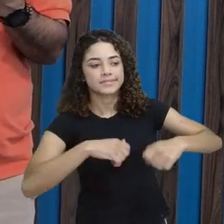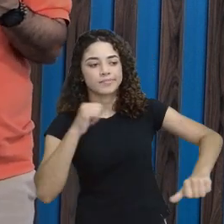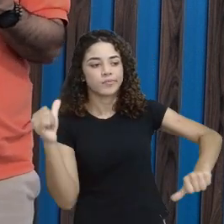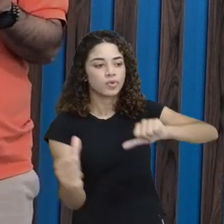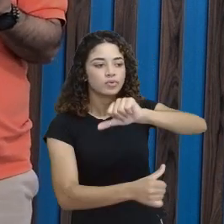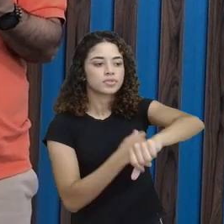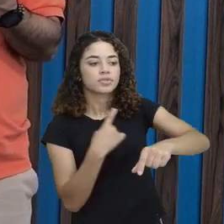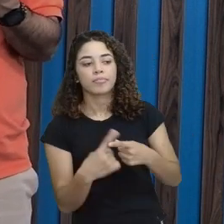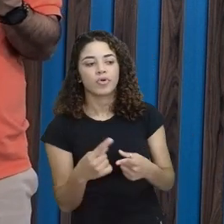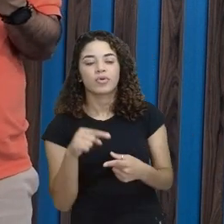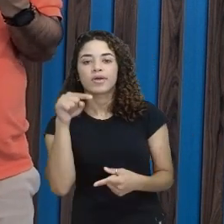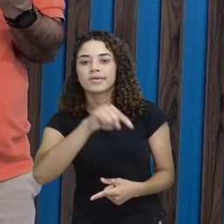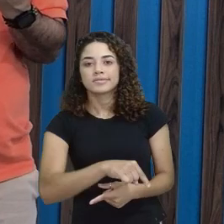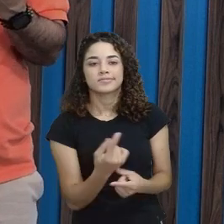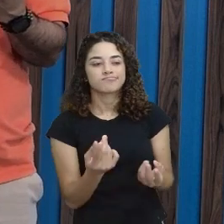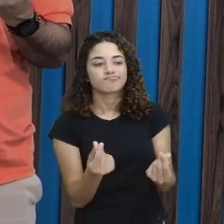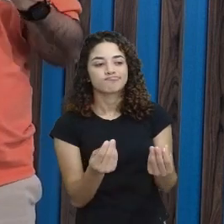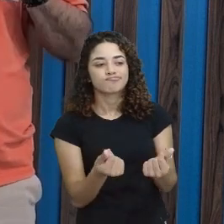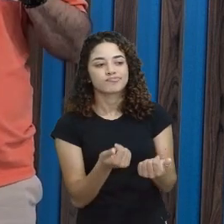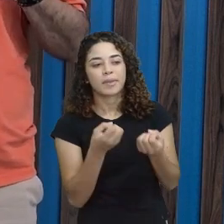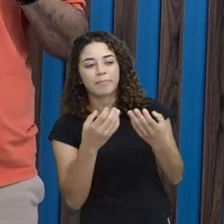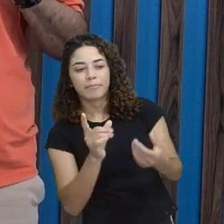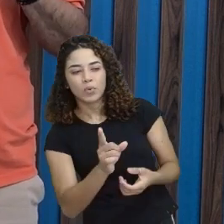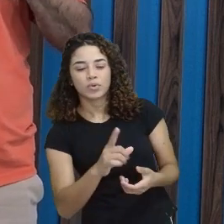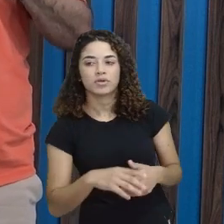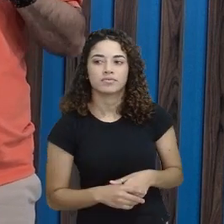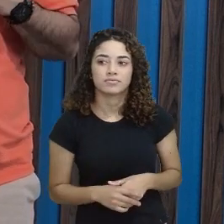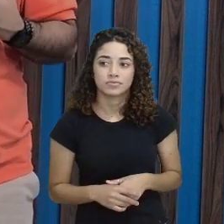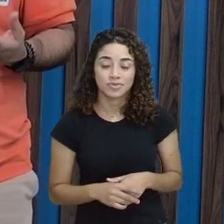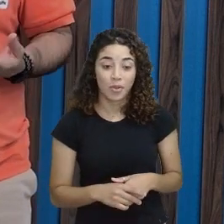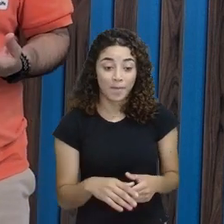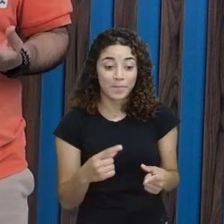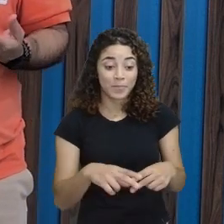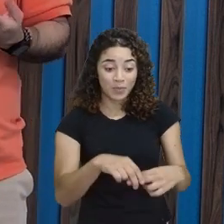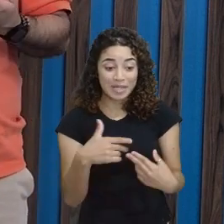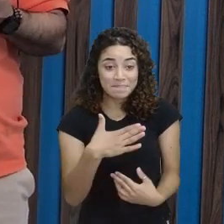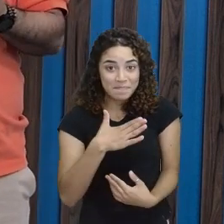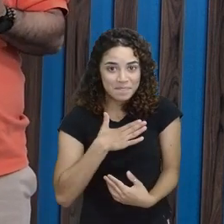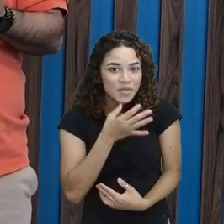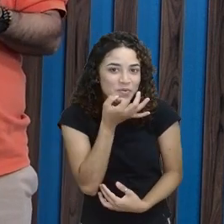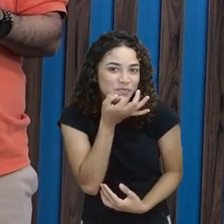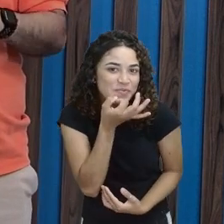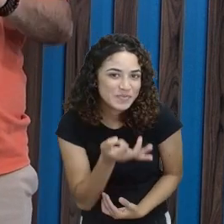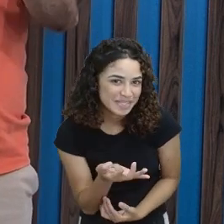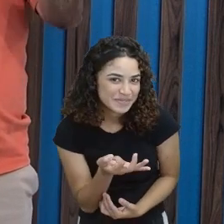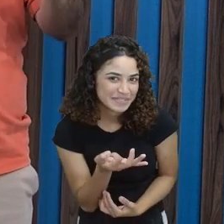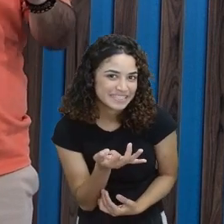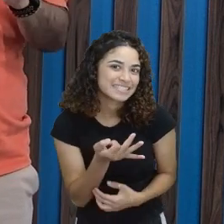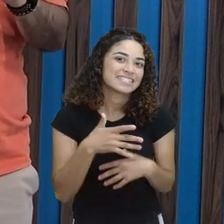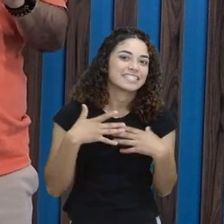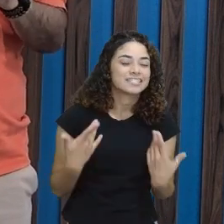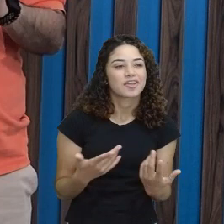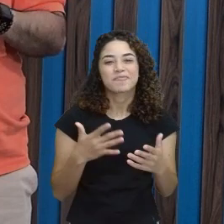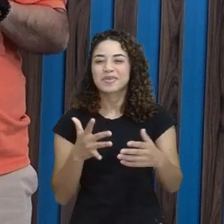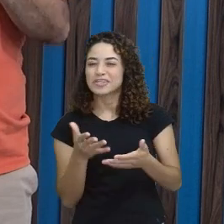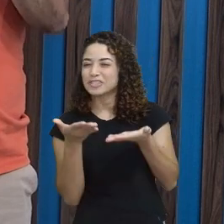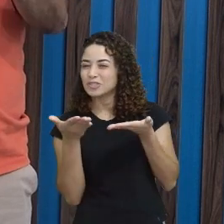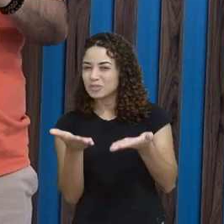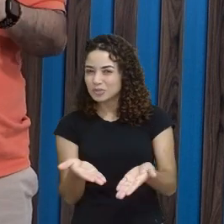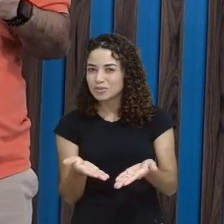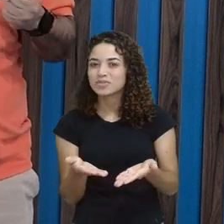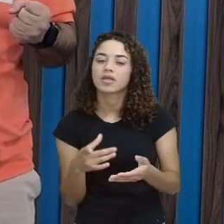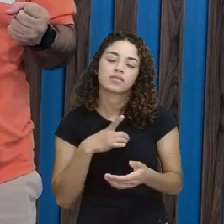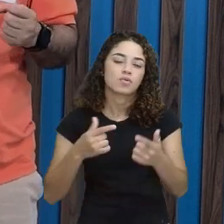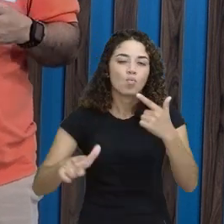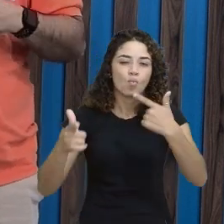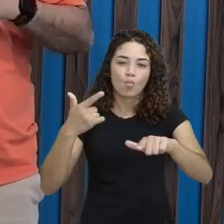aqui não está legal conforme a minha opinião, né? Então, nesse sentido, é mais ou menos isso, né? Lógico,